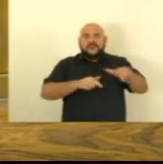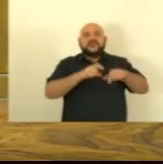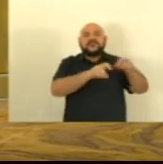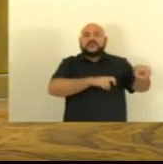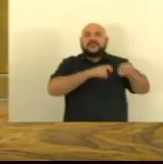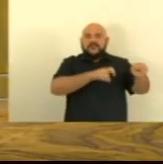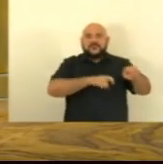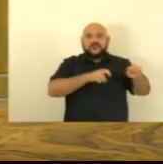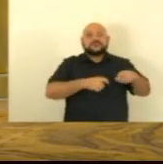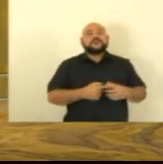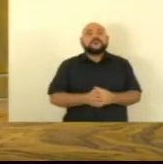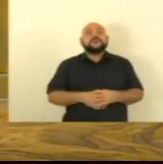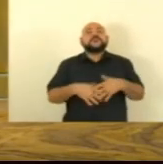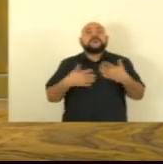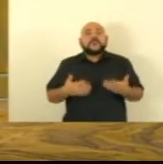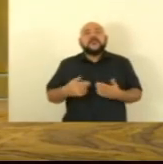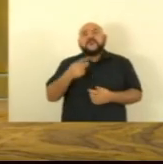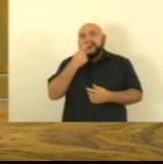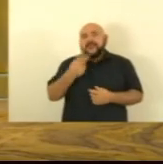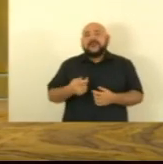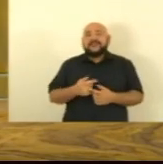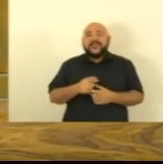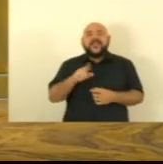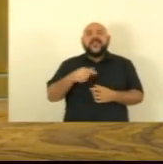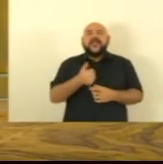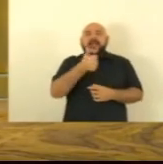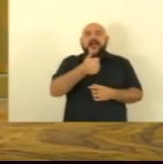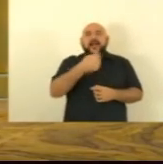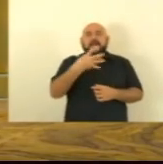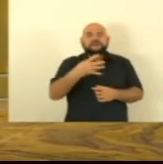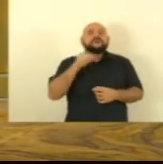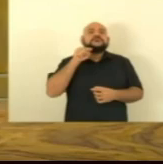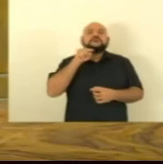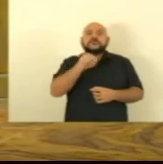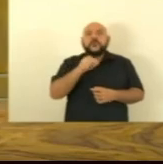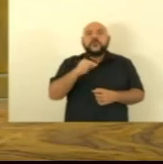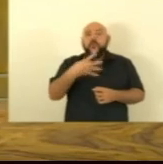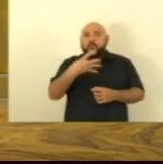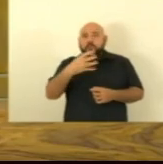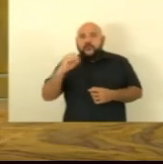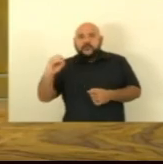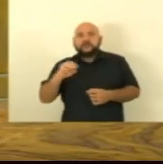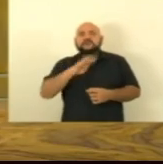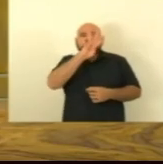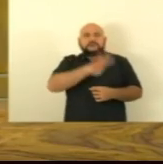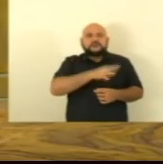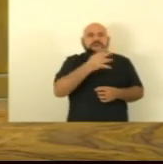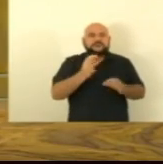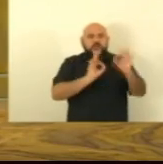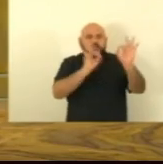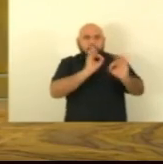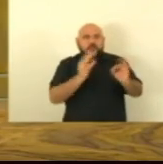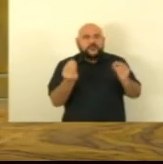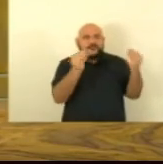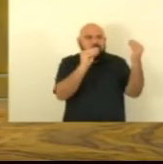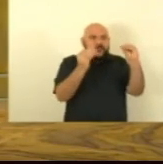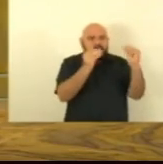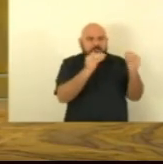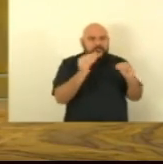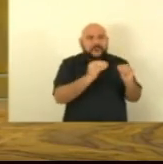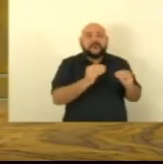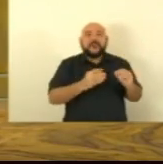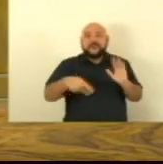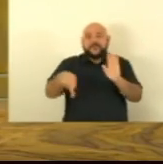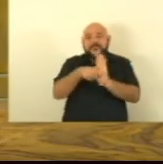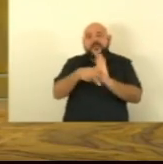volto a dizer, são 14.400 escalas com estes profissionais de